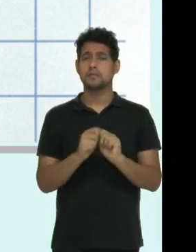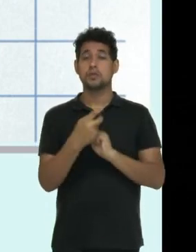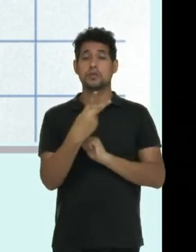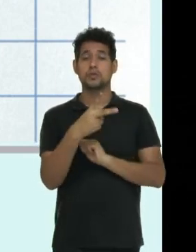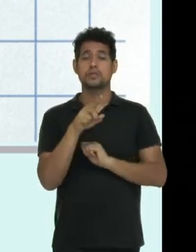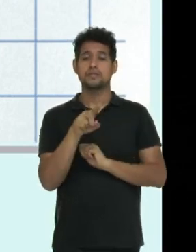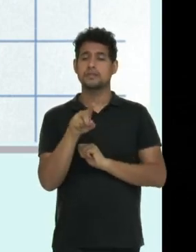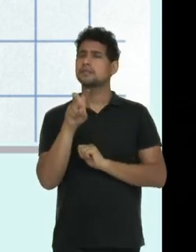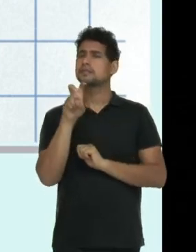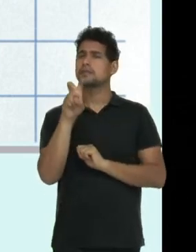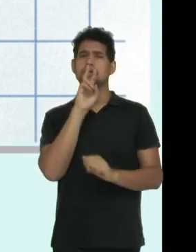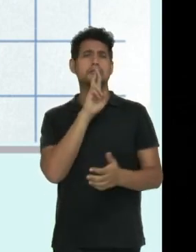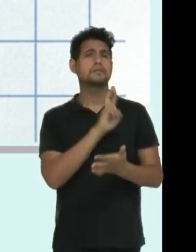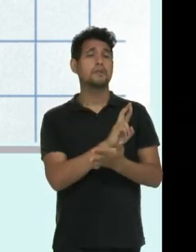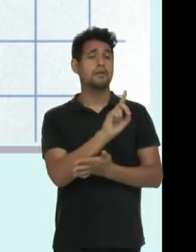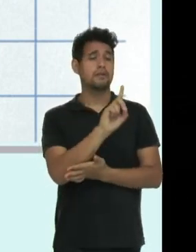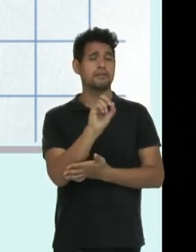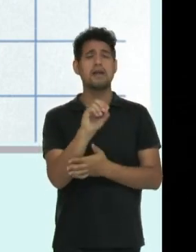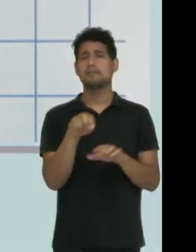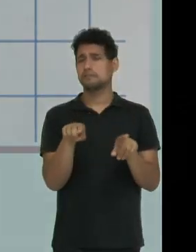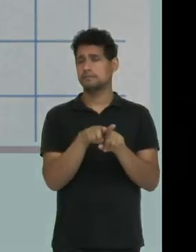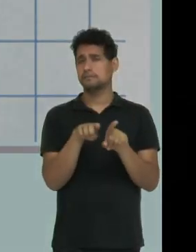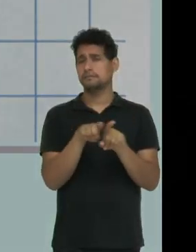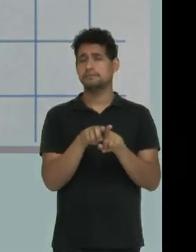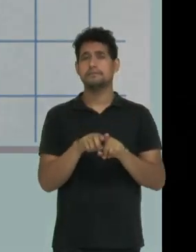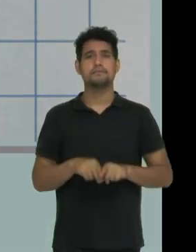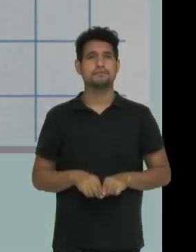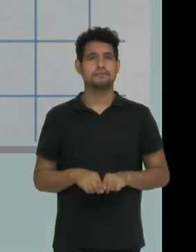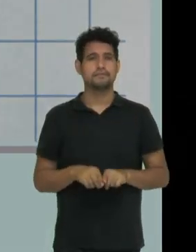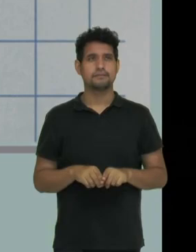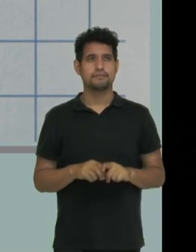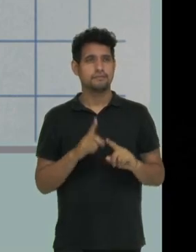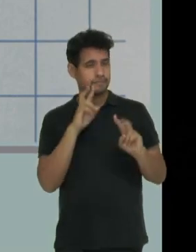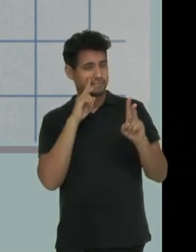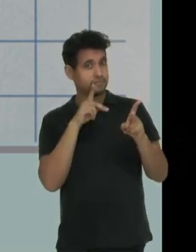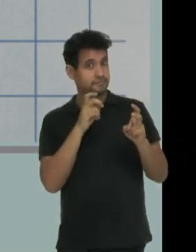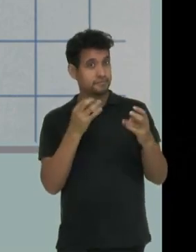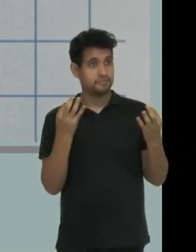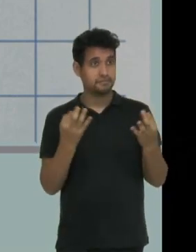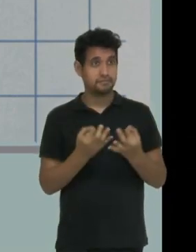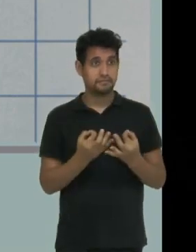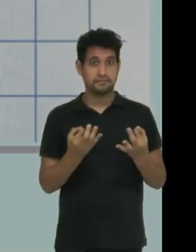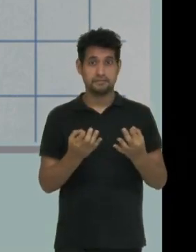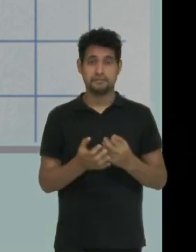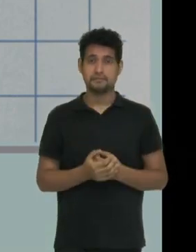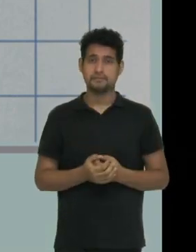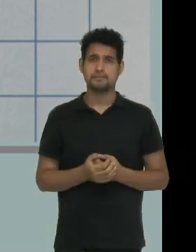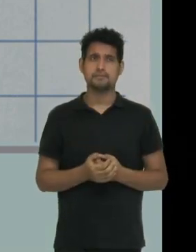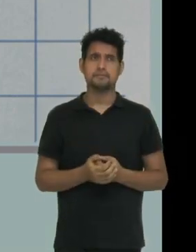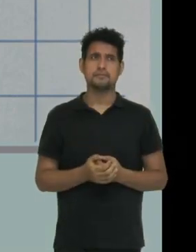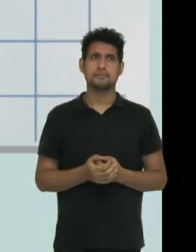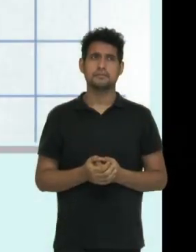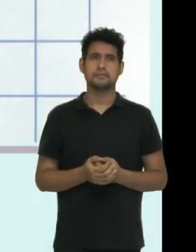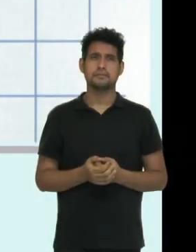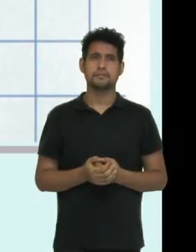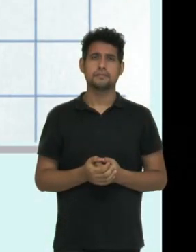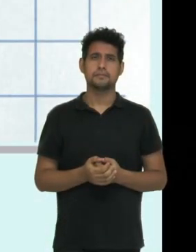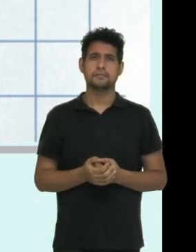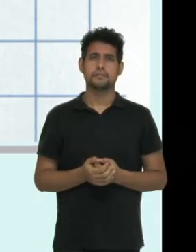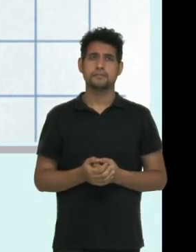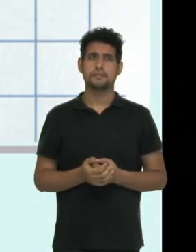né? Que dá 10 também, tá bom? Vamos ver se é isso? Opa! Colocando lá, ó.